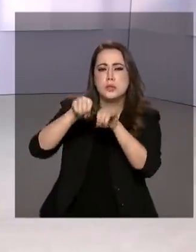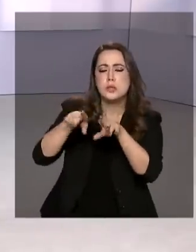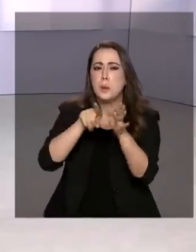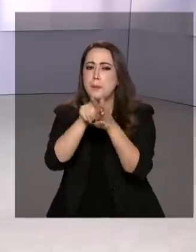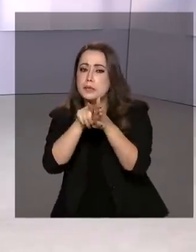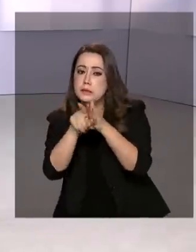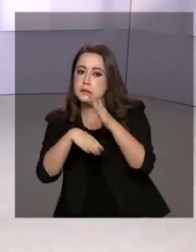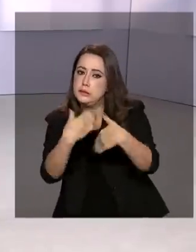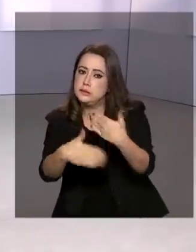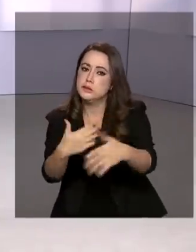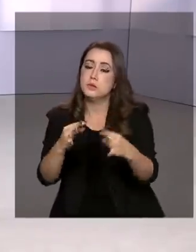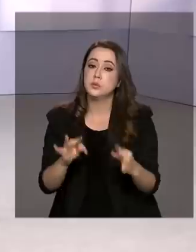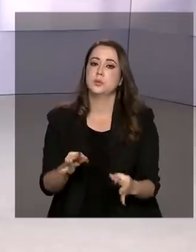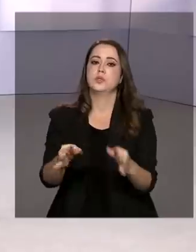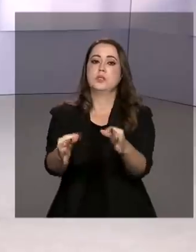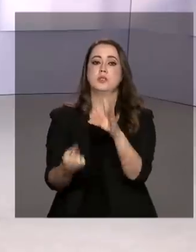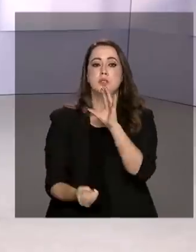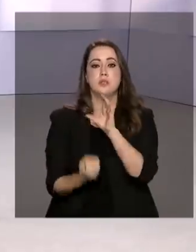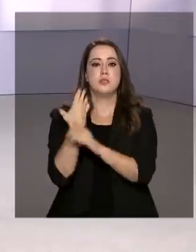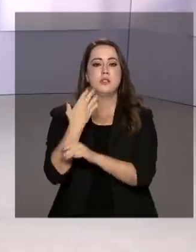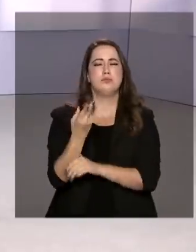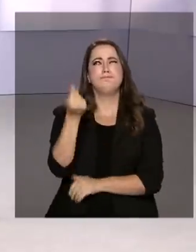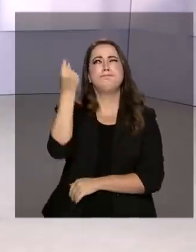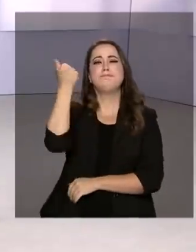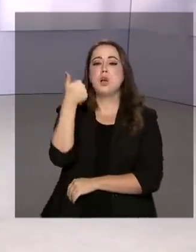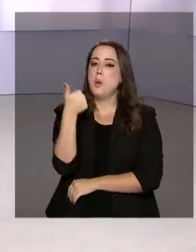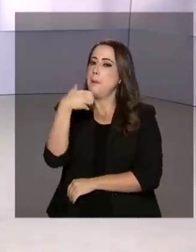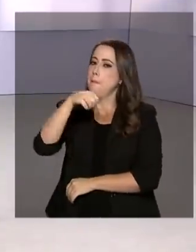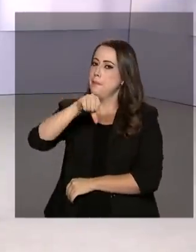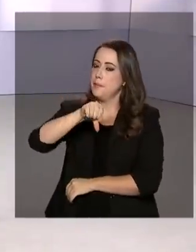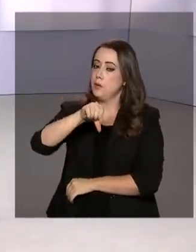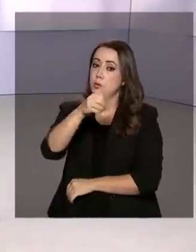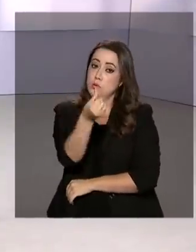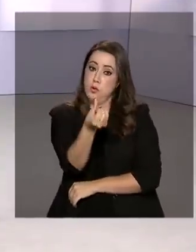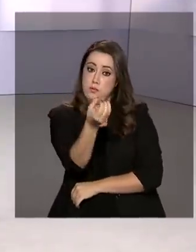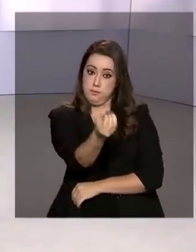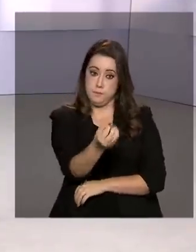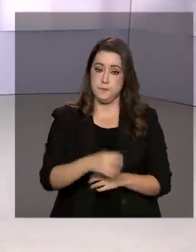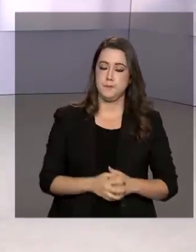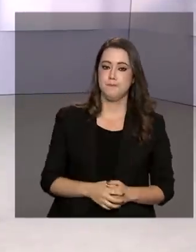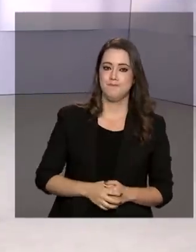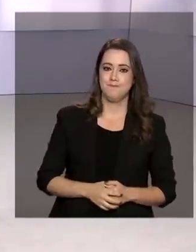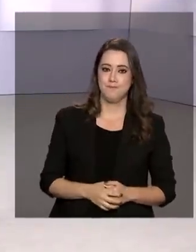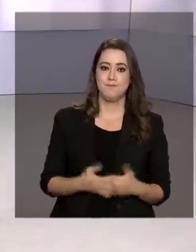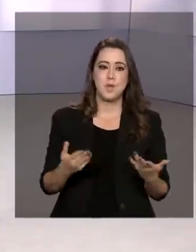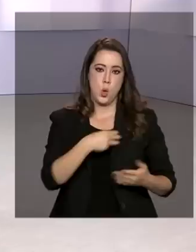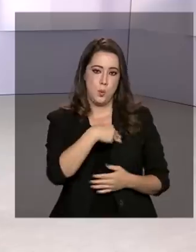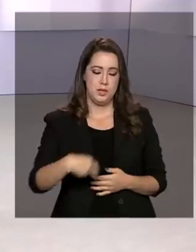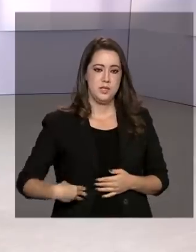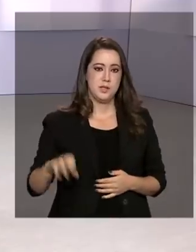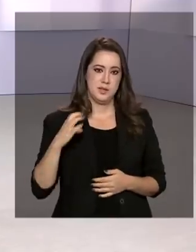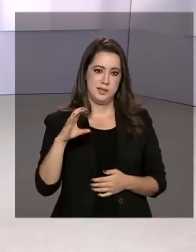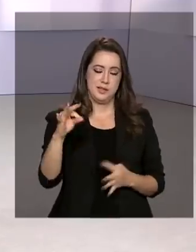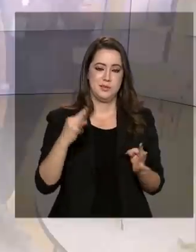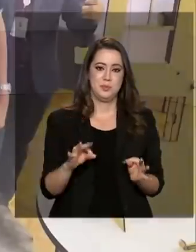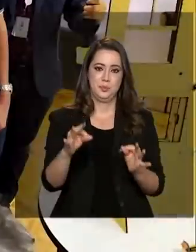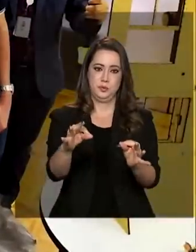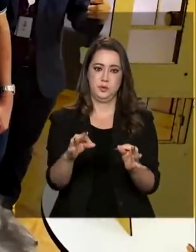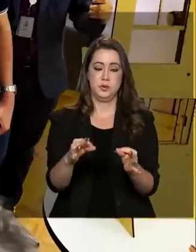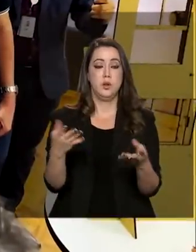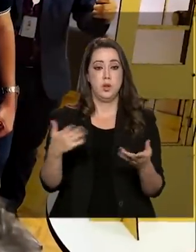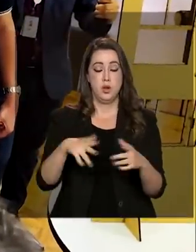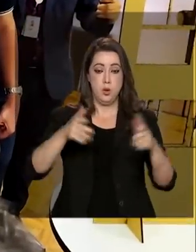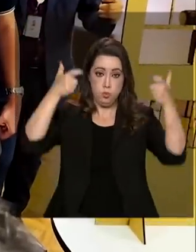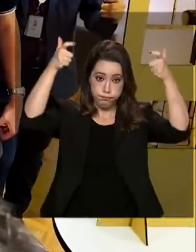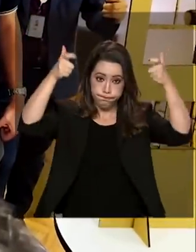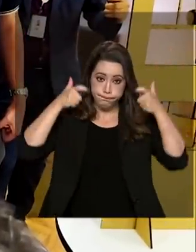pesquisa e desenvolvimento de tecnologias, criado na década de 60. O ministro da Ciência, Tecnologia e Inovações,